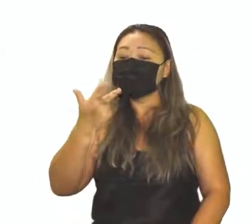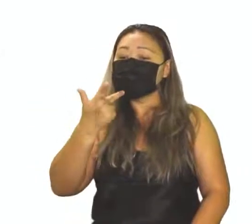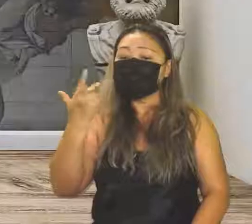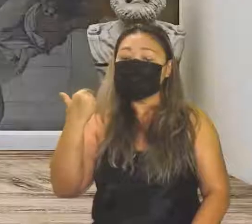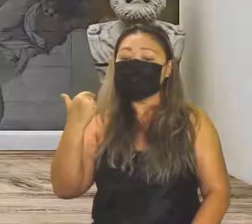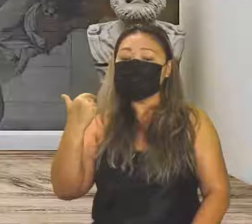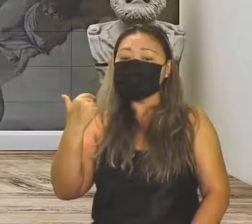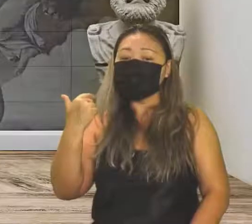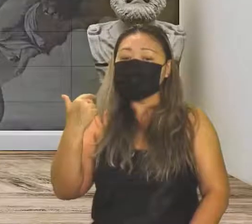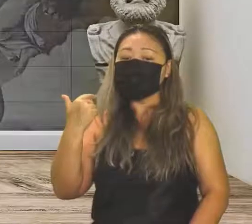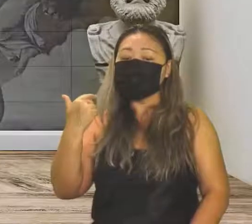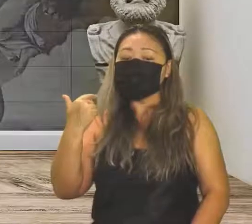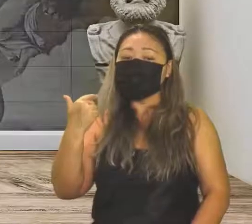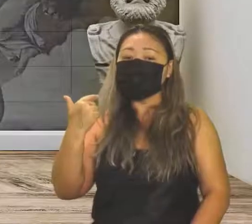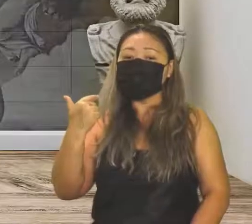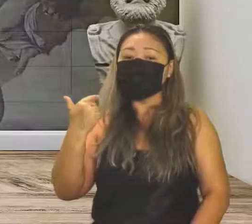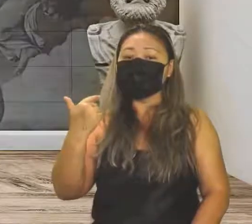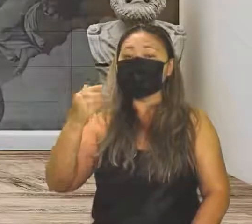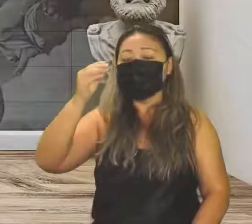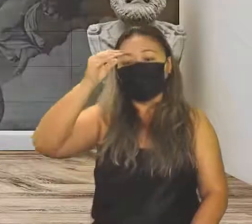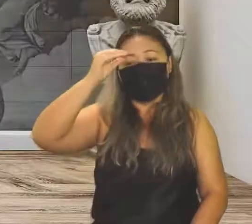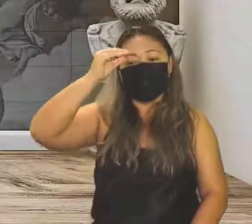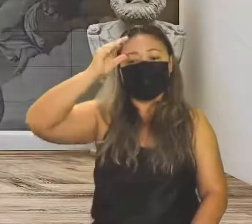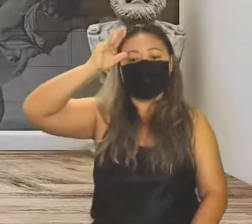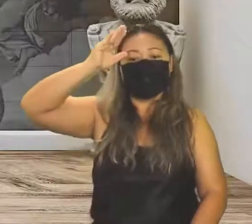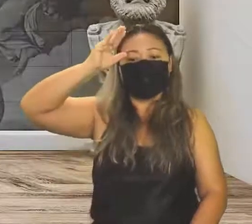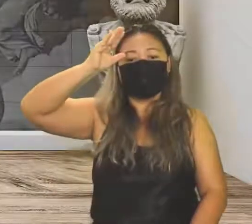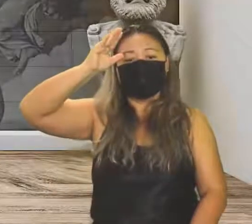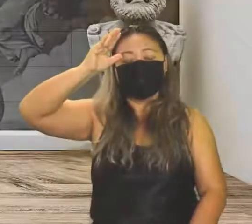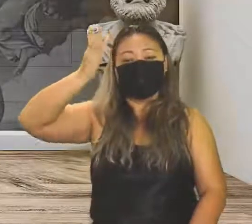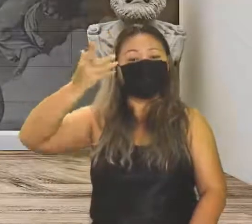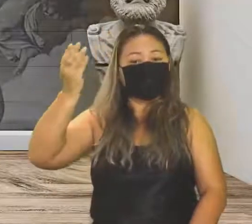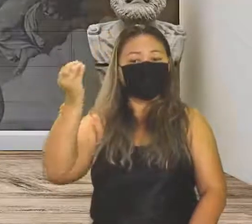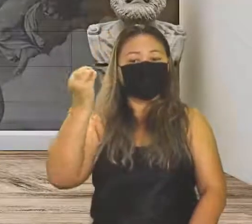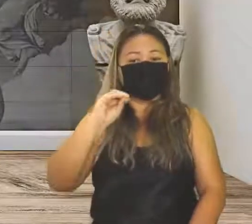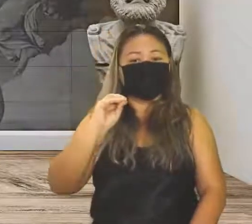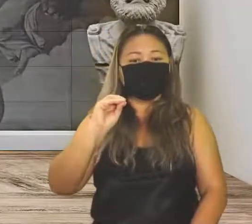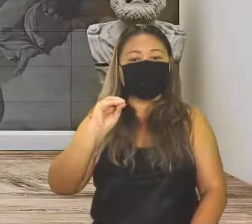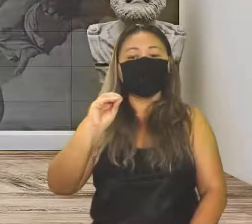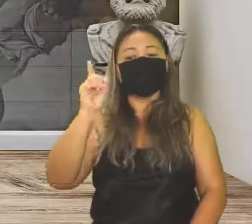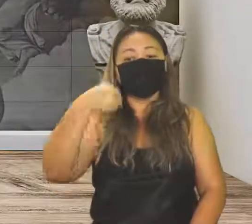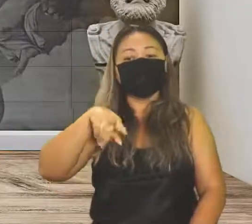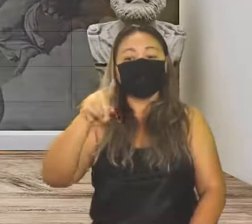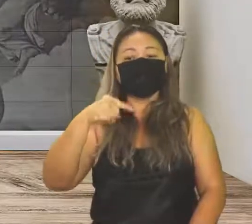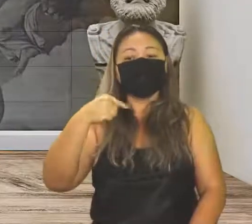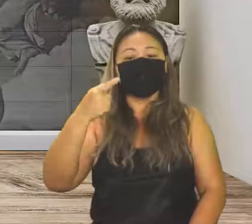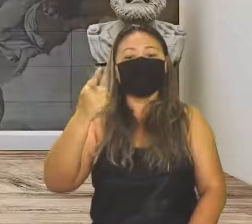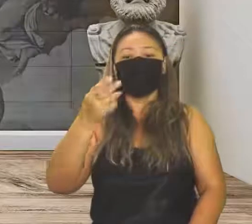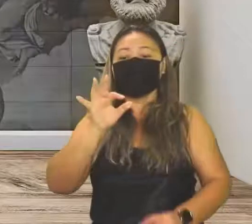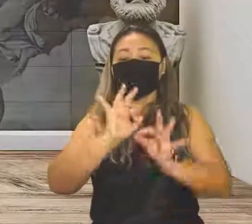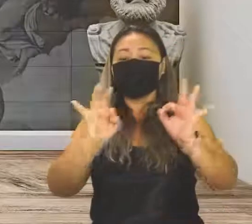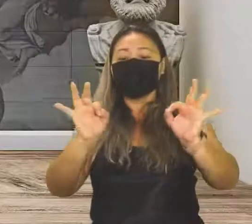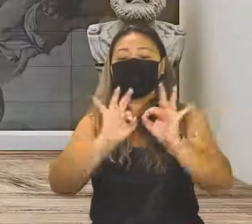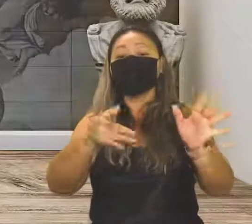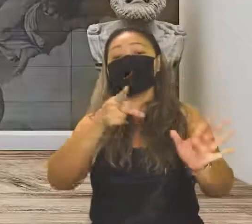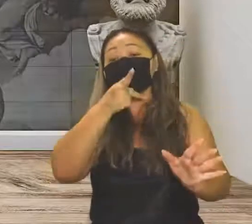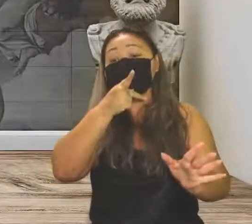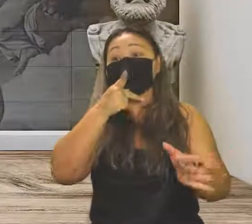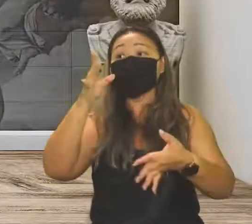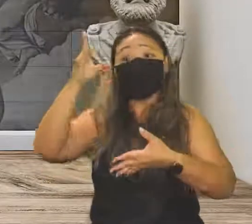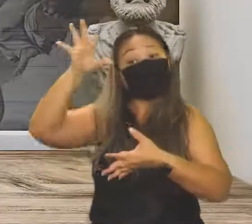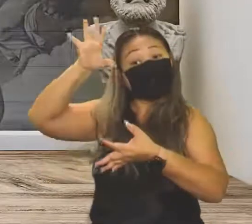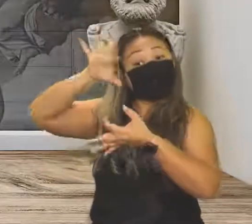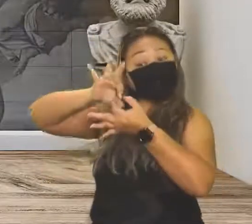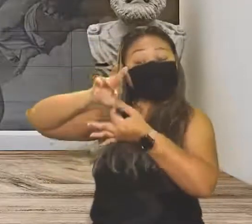anteriormente que o conhecimento, e eu coloco até o pensamento de Platão, ele se dá através da razão,